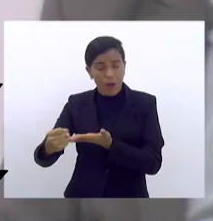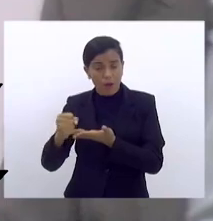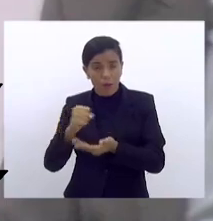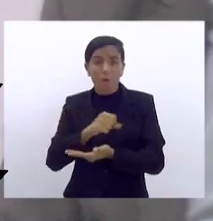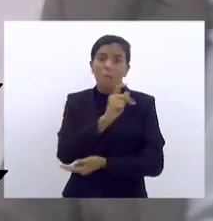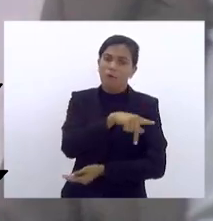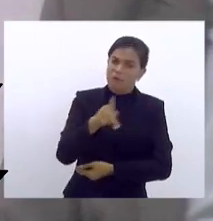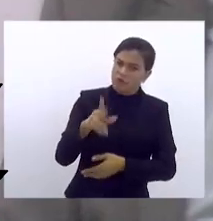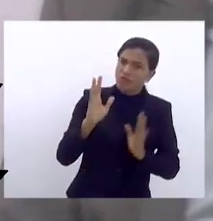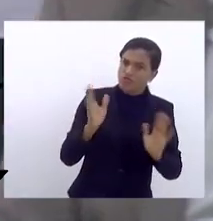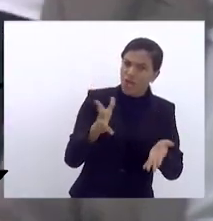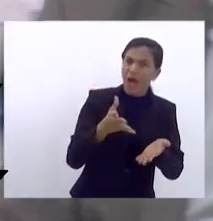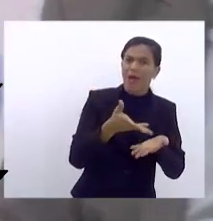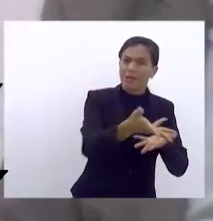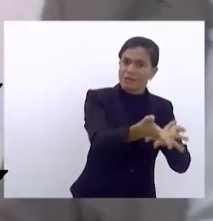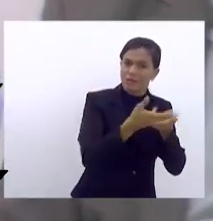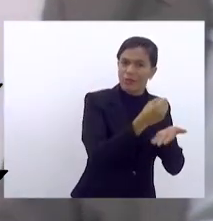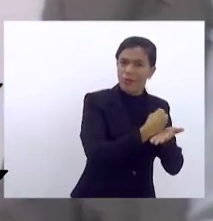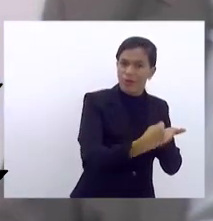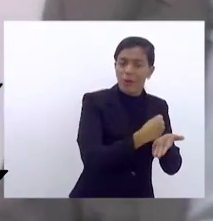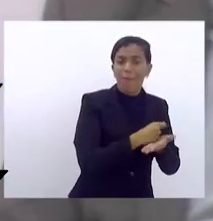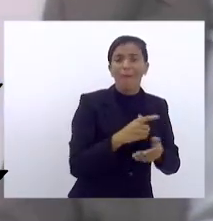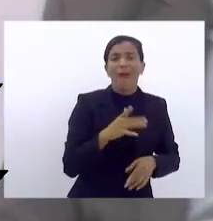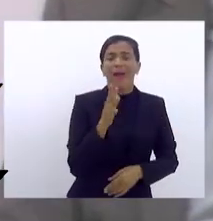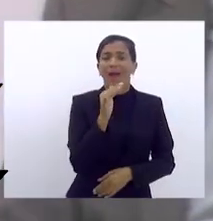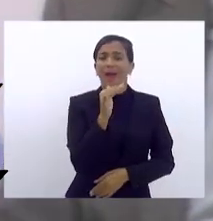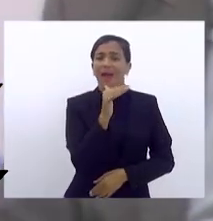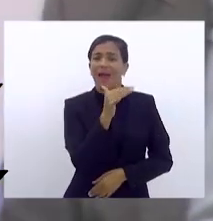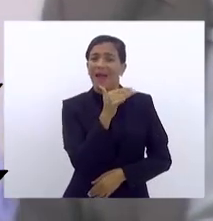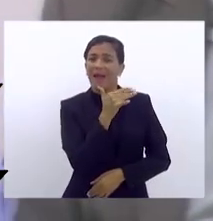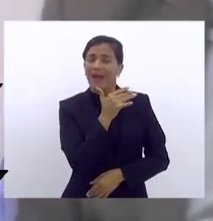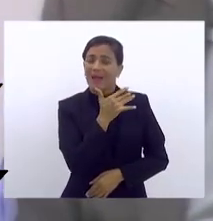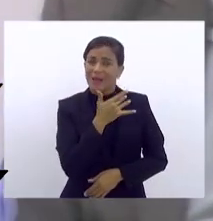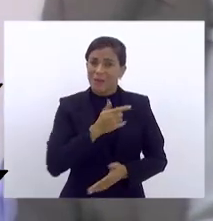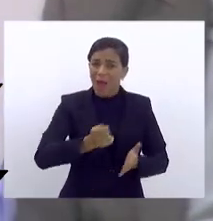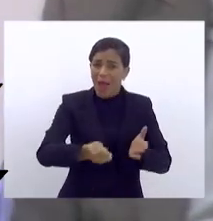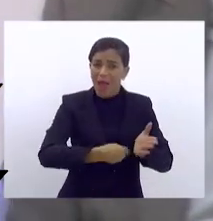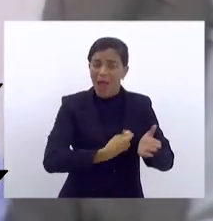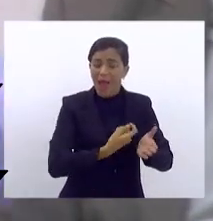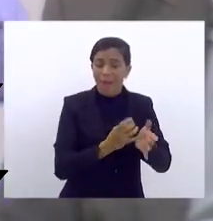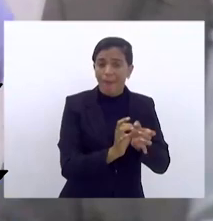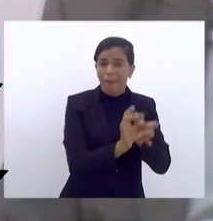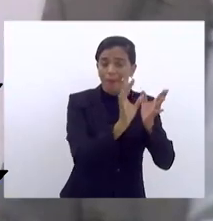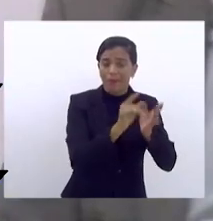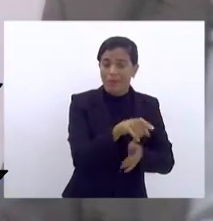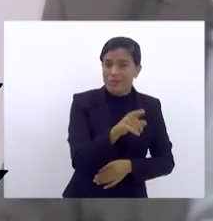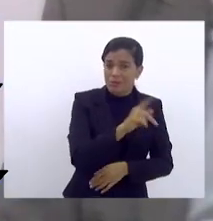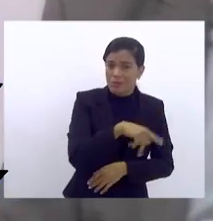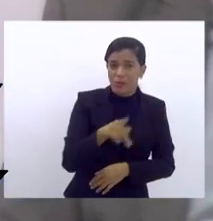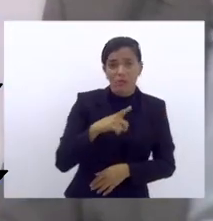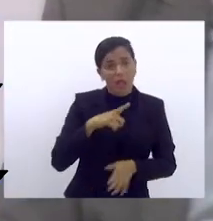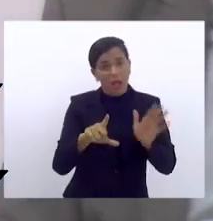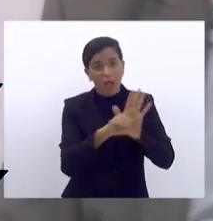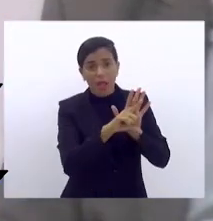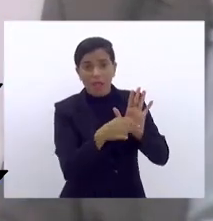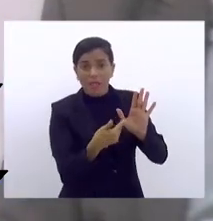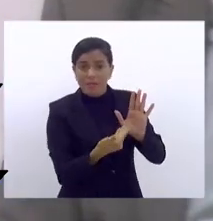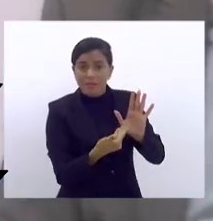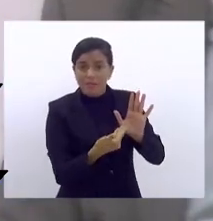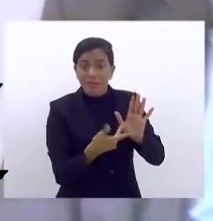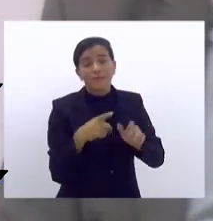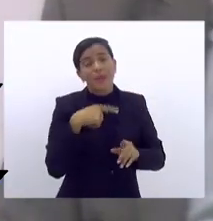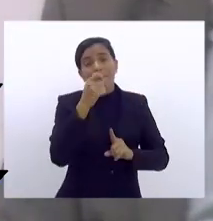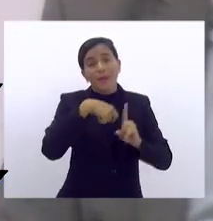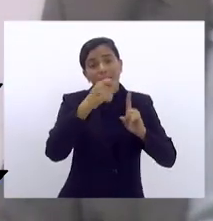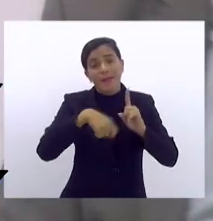convocados só que a lentidão na nomeação desses professores é tão grande que tem mês que tem mais professor